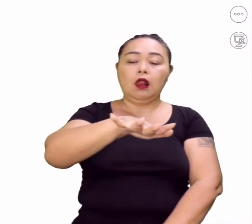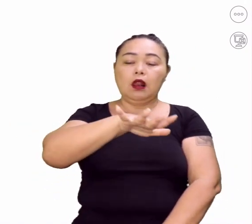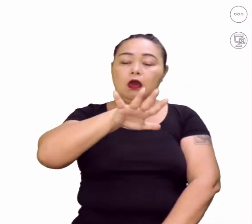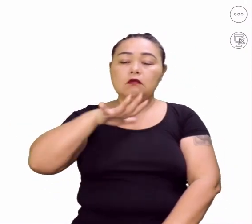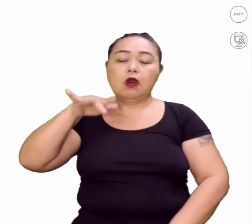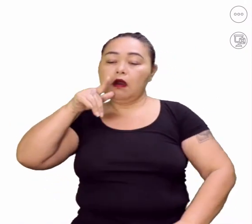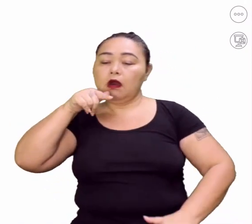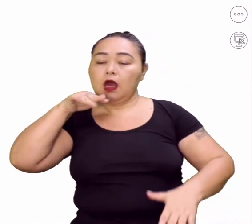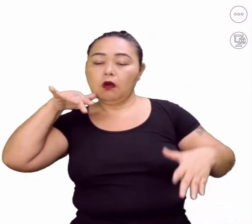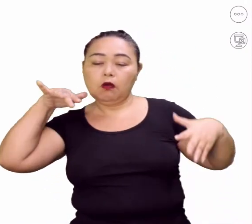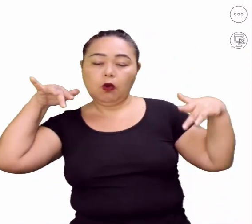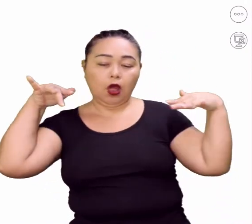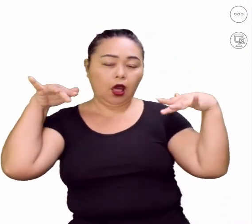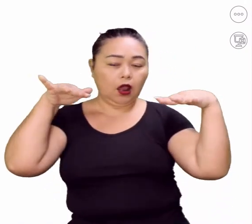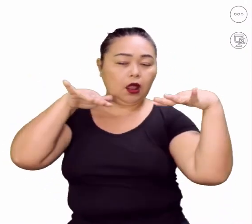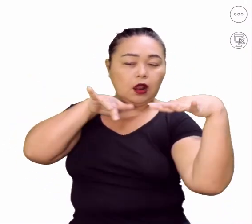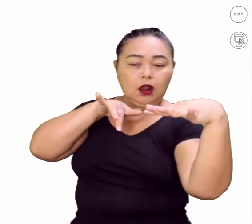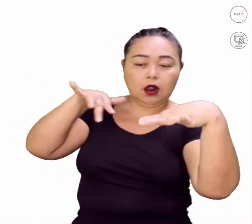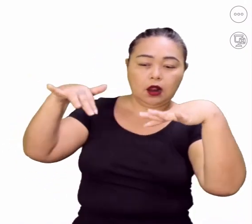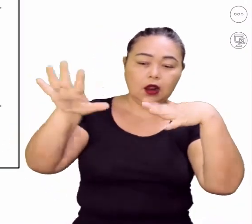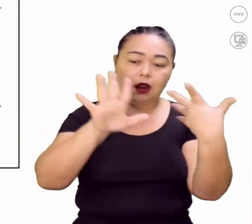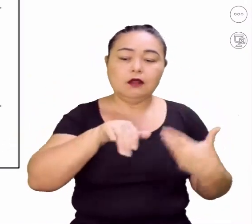bacia hidrográfica amazônica.